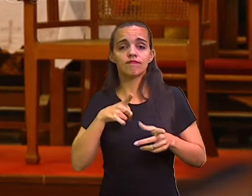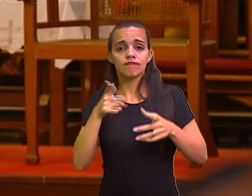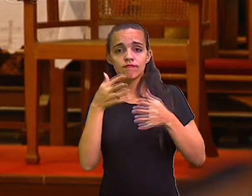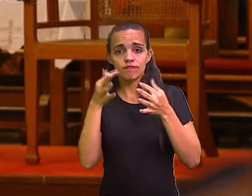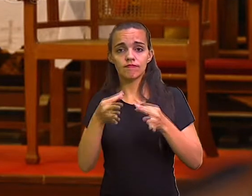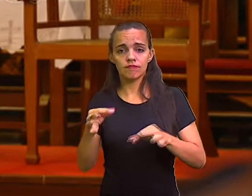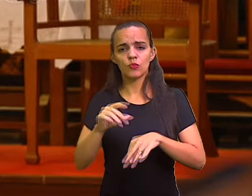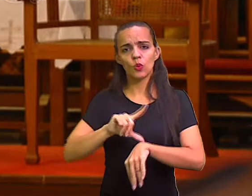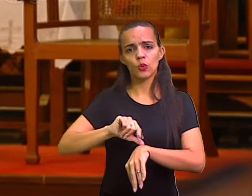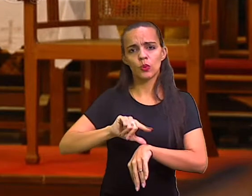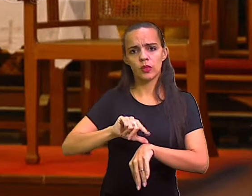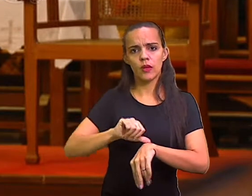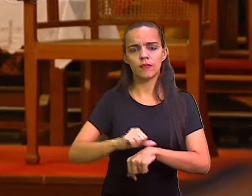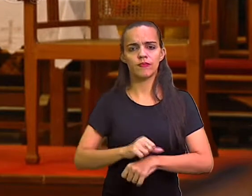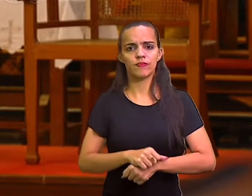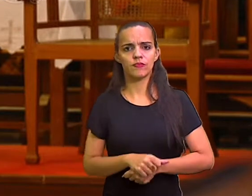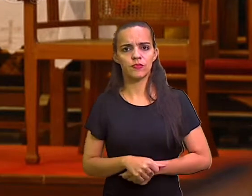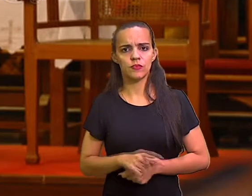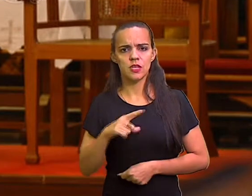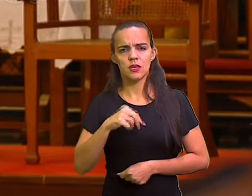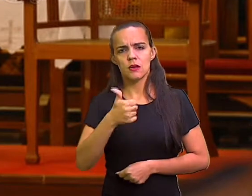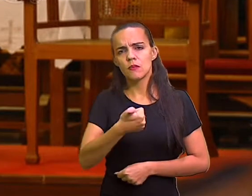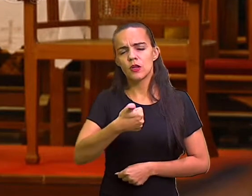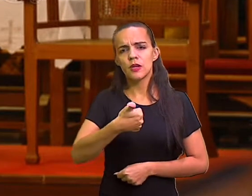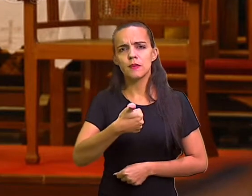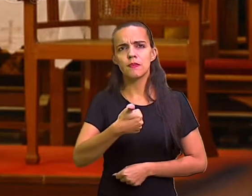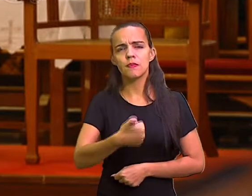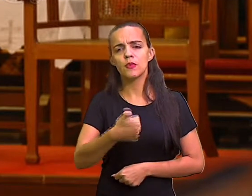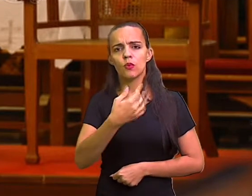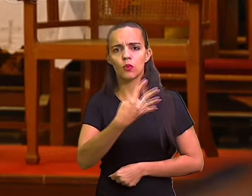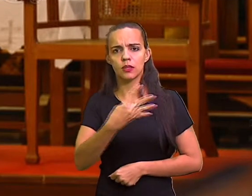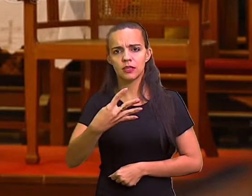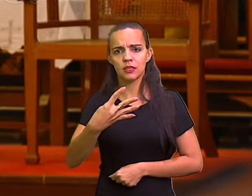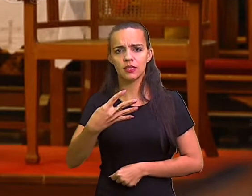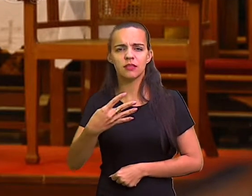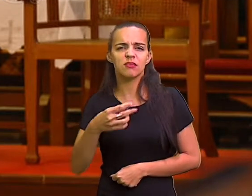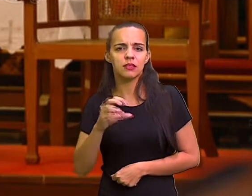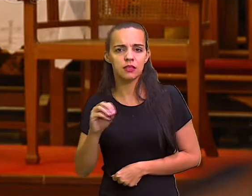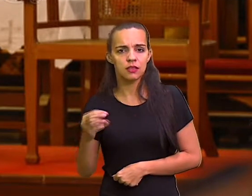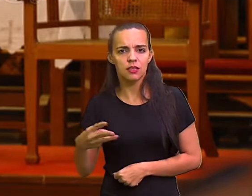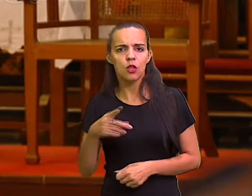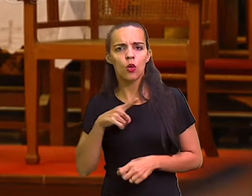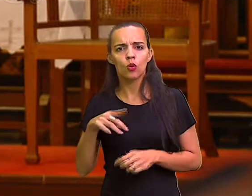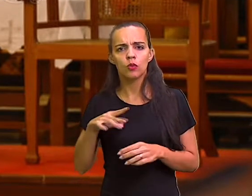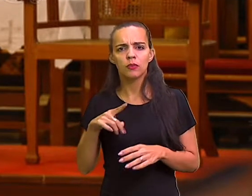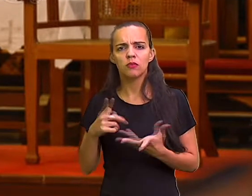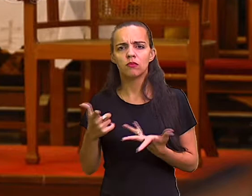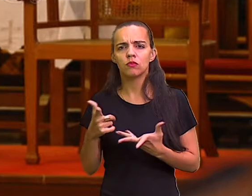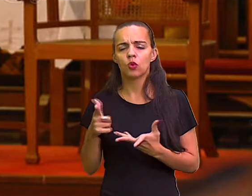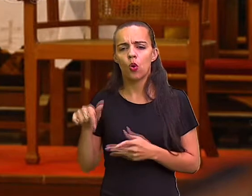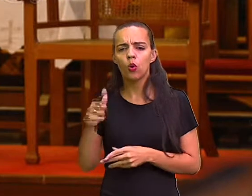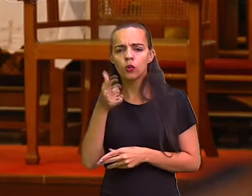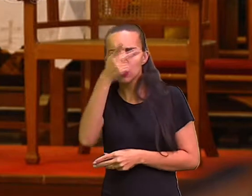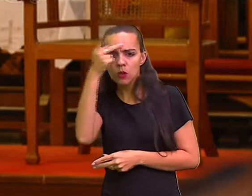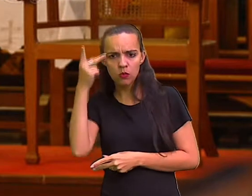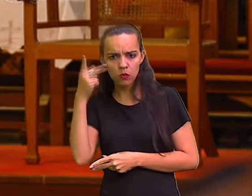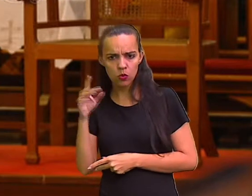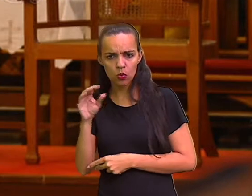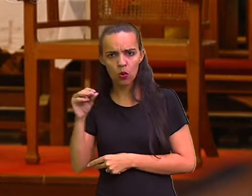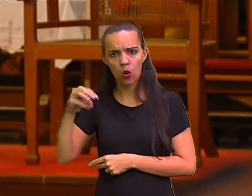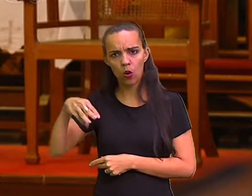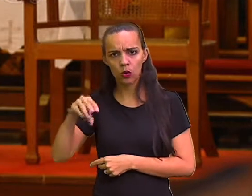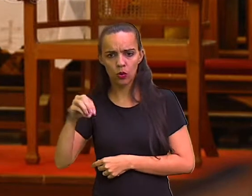foi o Islã. Em 1453, por exemplo, os turcos otomanos